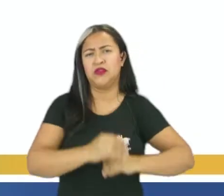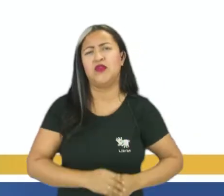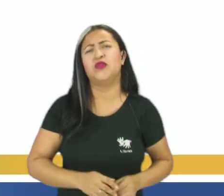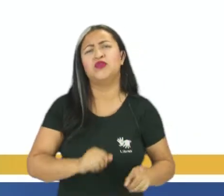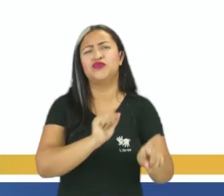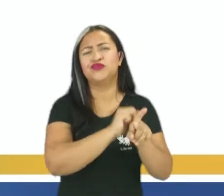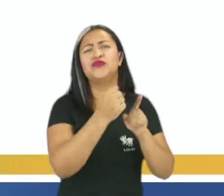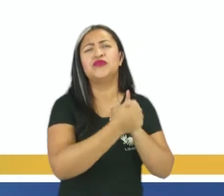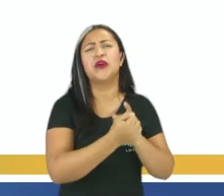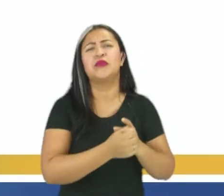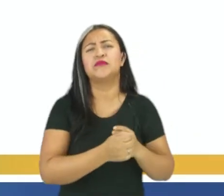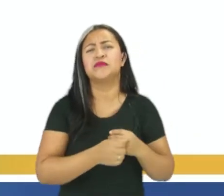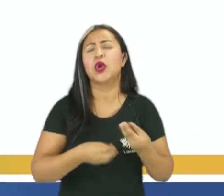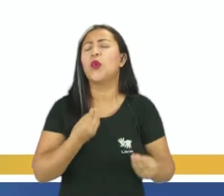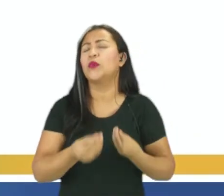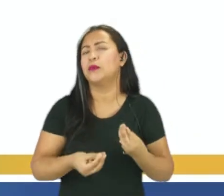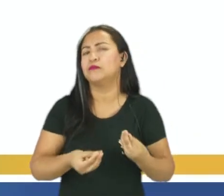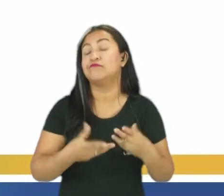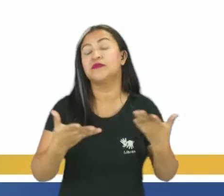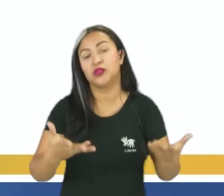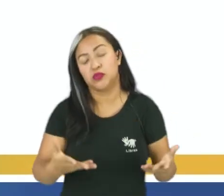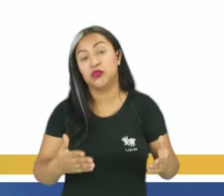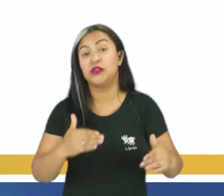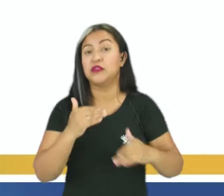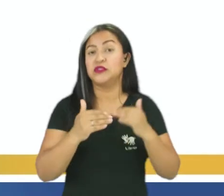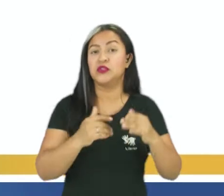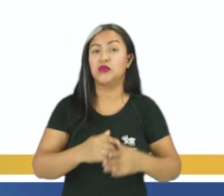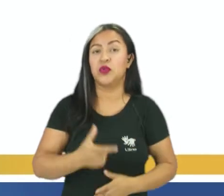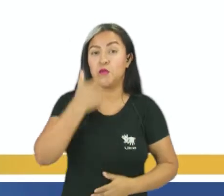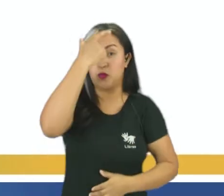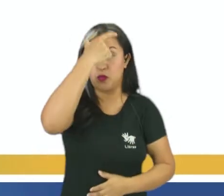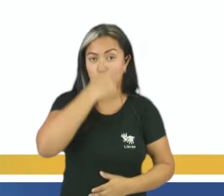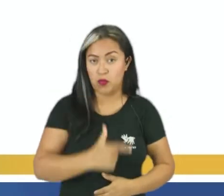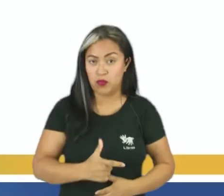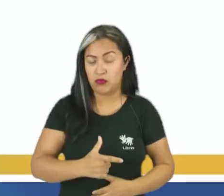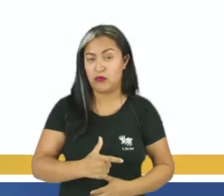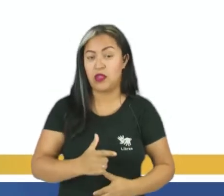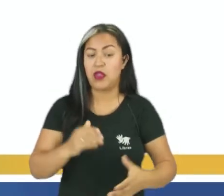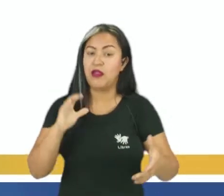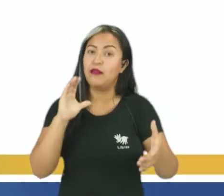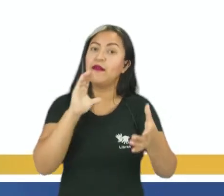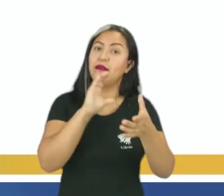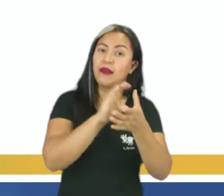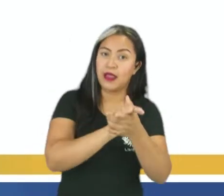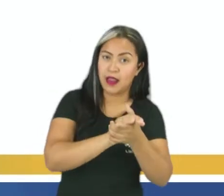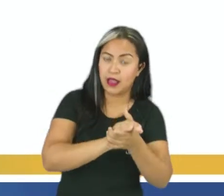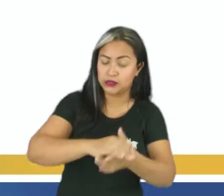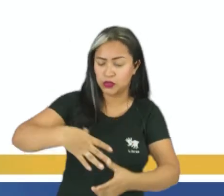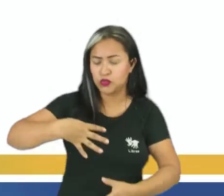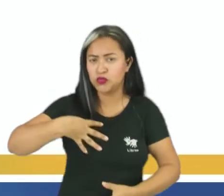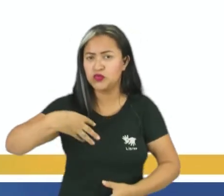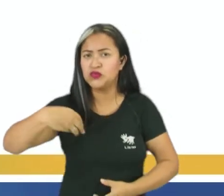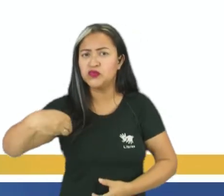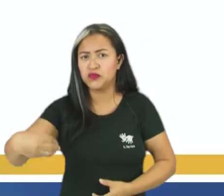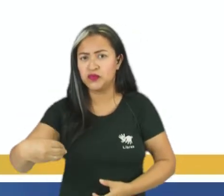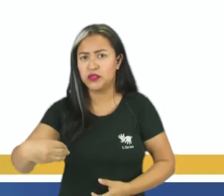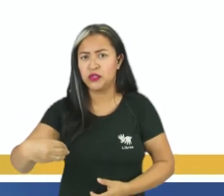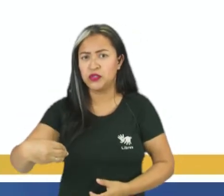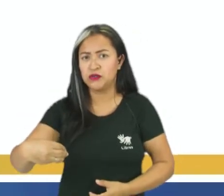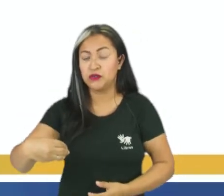sentido que o homem, ele vai a partir do seu casamento, a partir dos filhos que ele vai tendo, ele vai